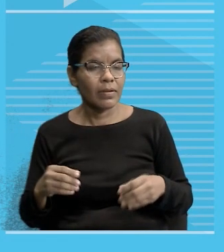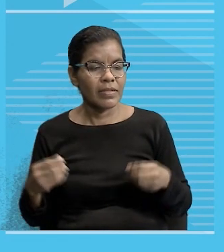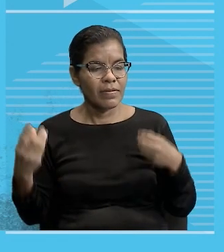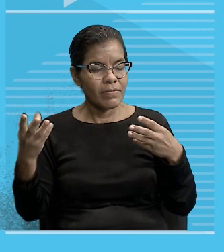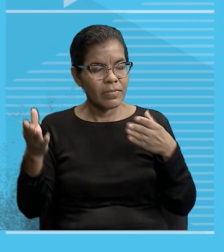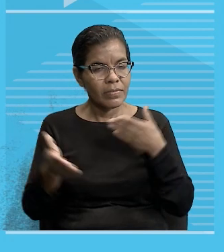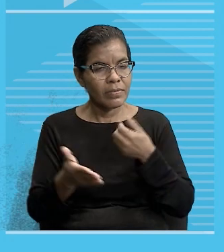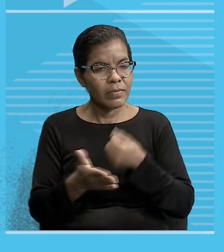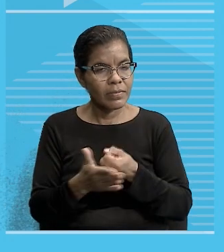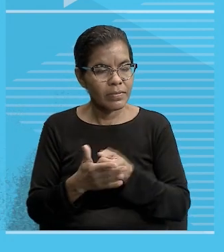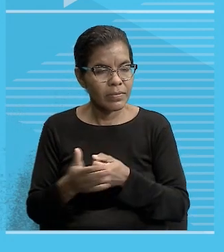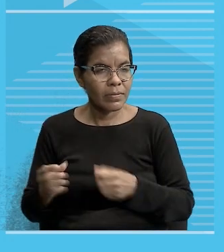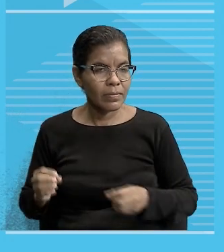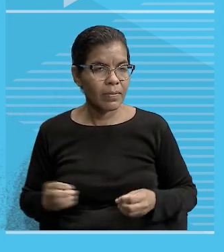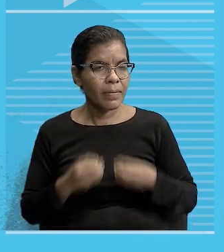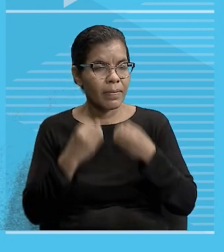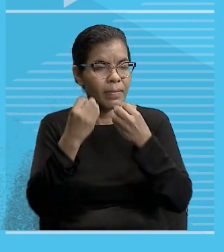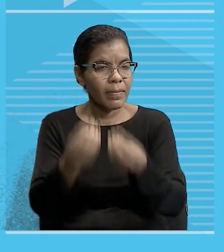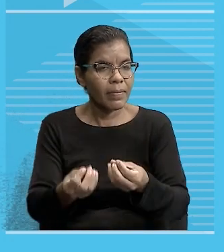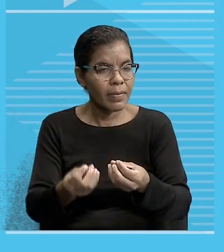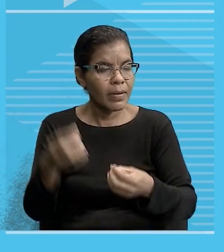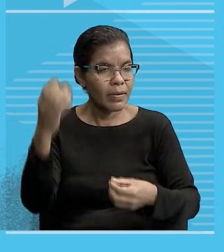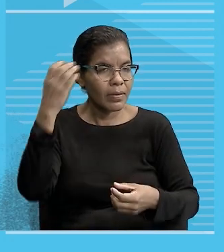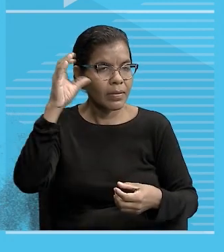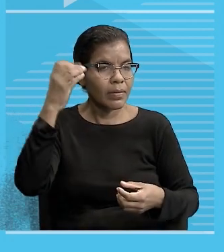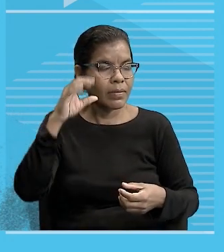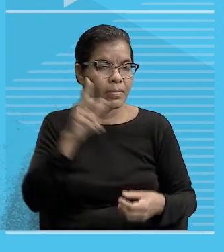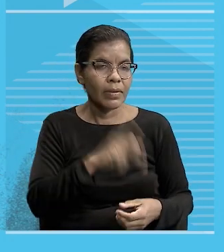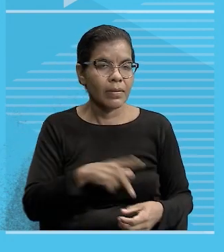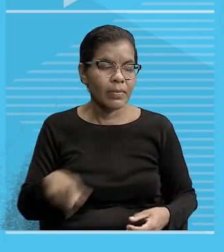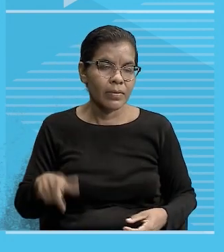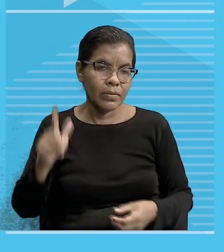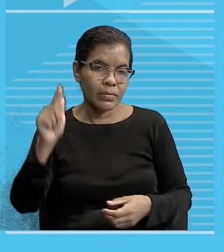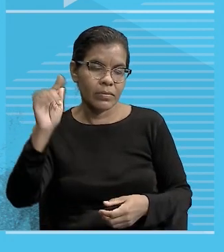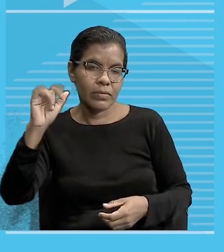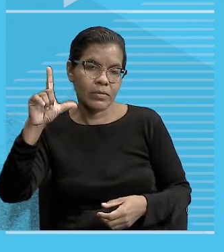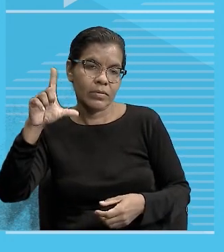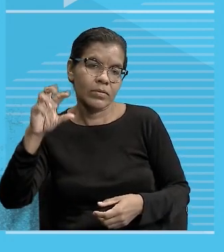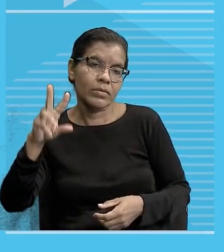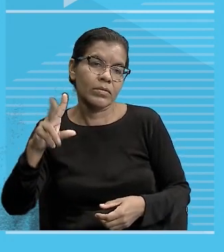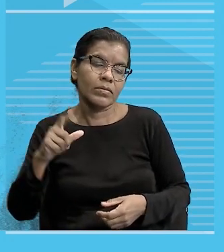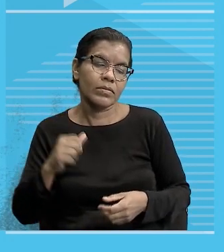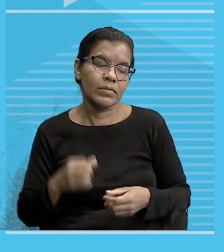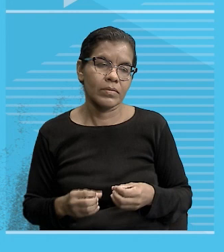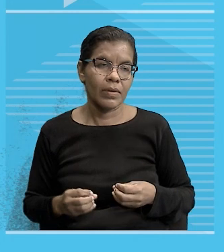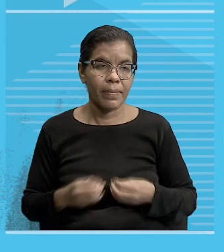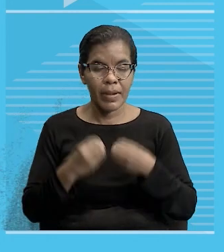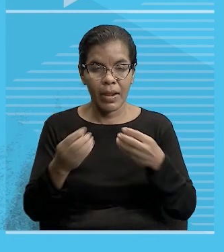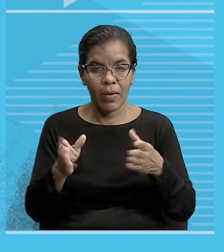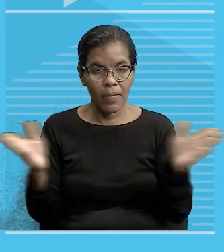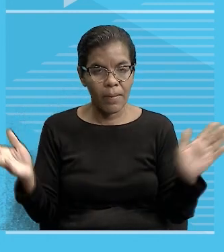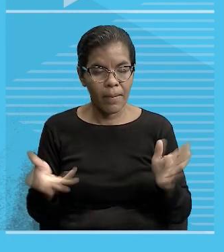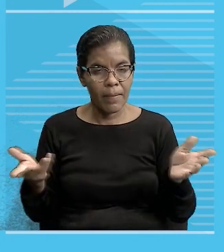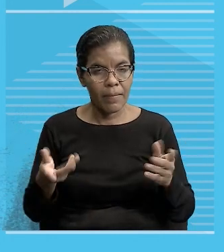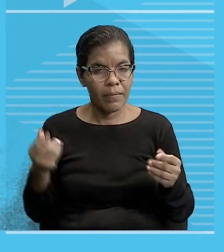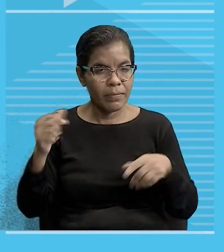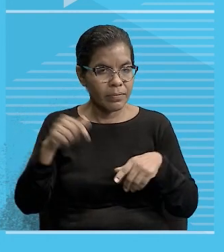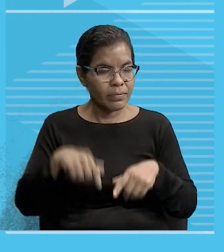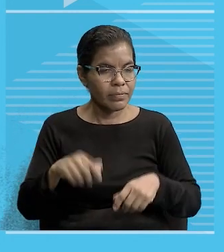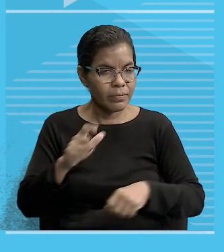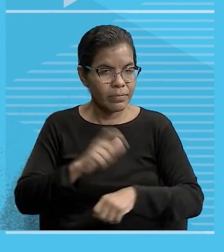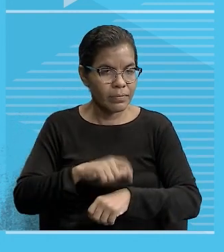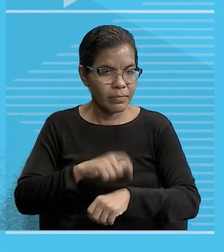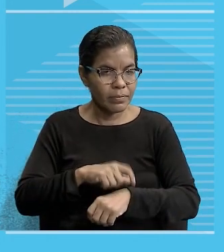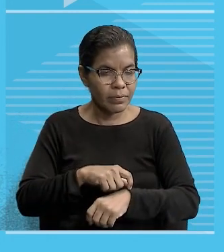para Socorro para o professor Gilvan se eu abrir agora meus queridos se eu abrir agora neste